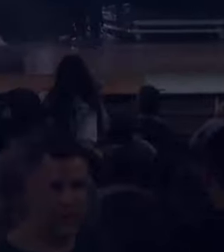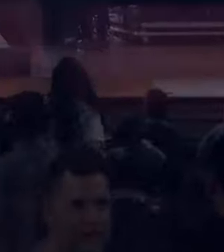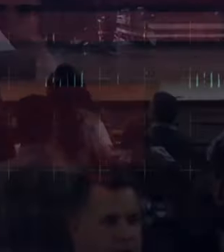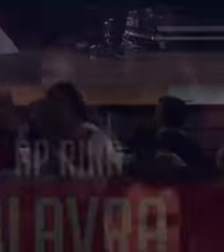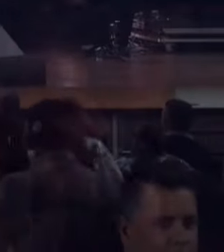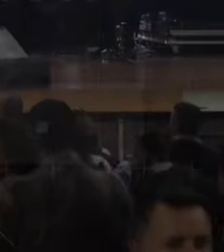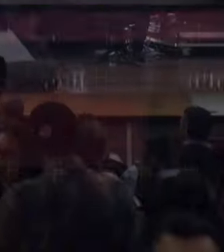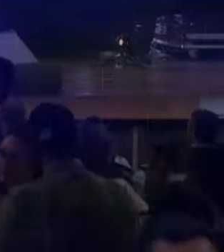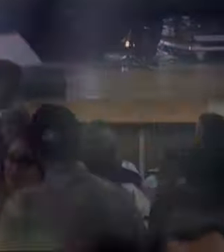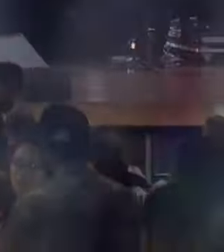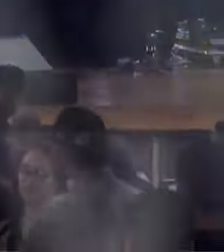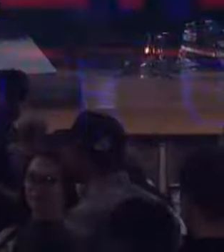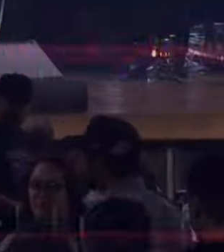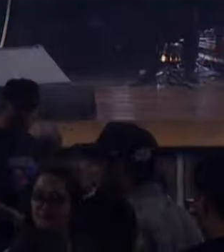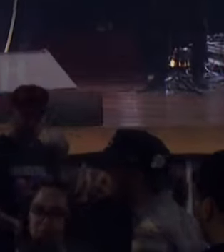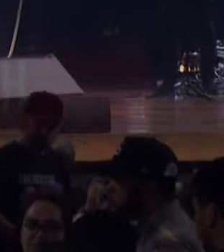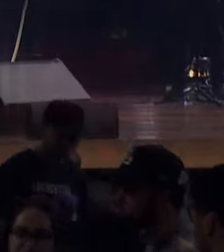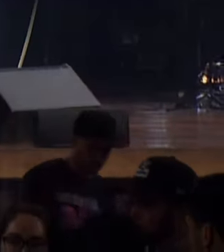Tudo bem?